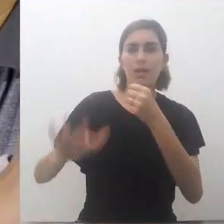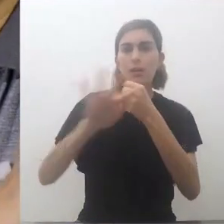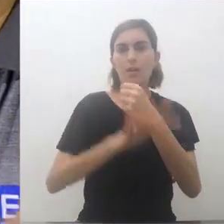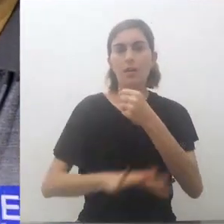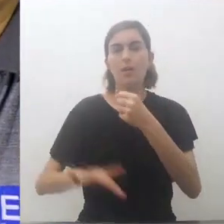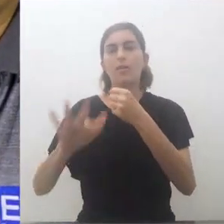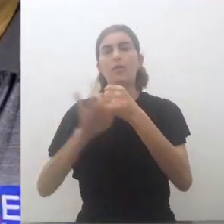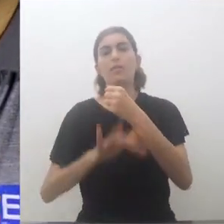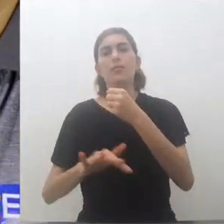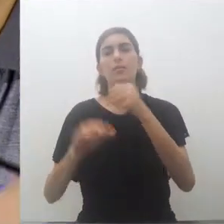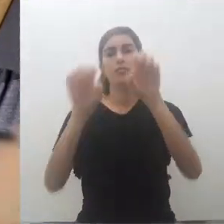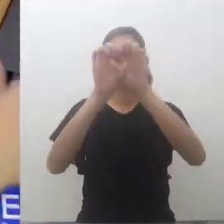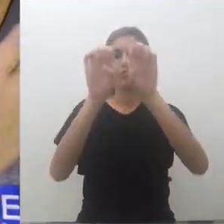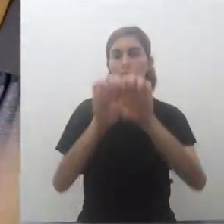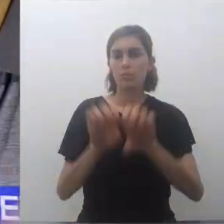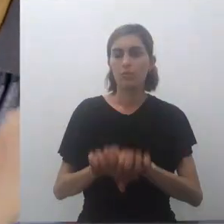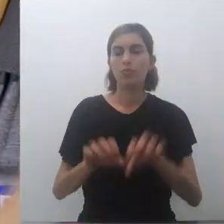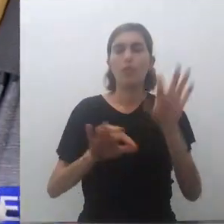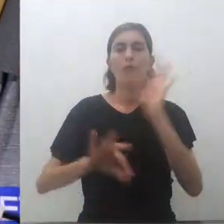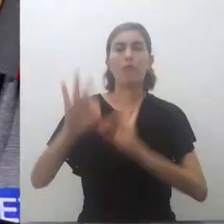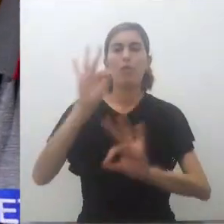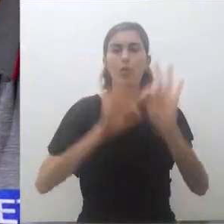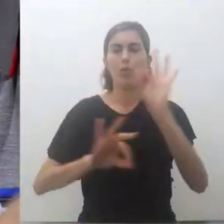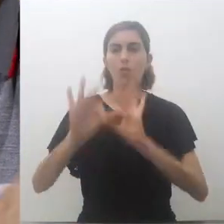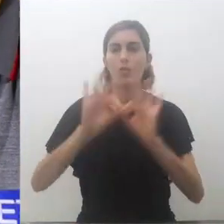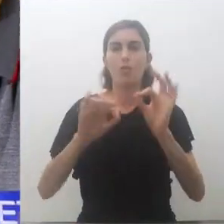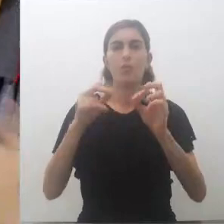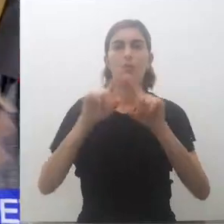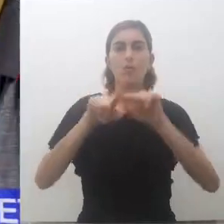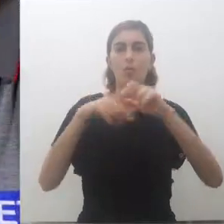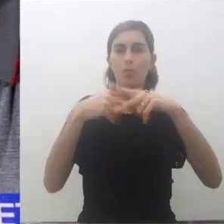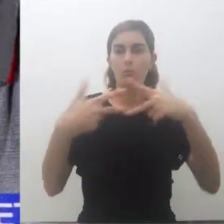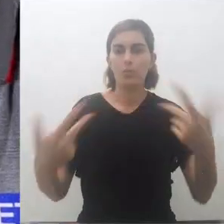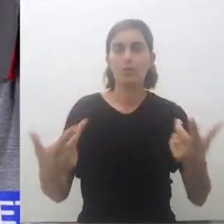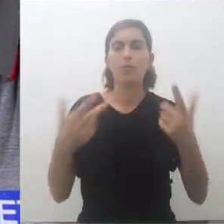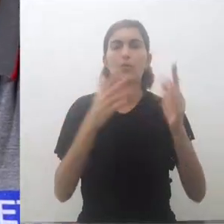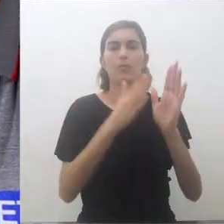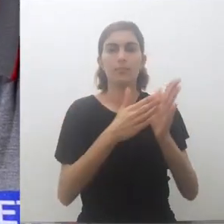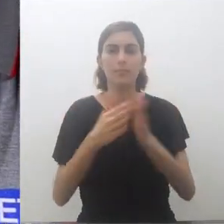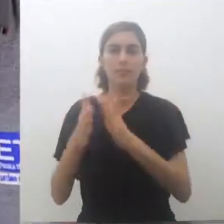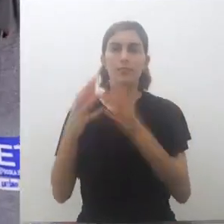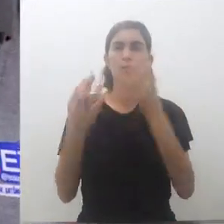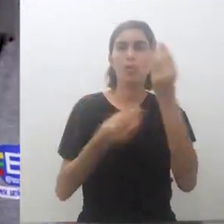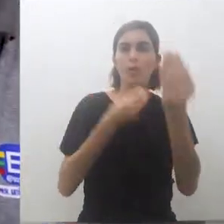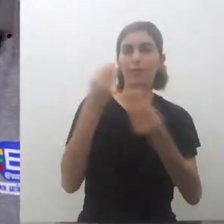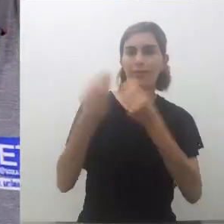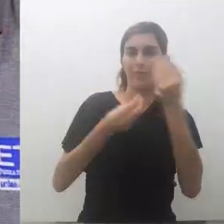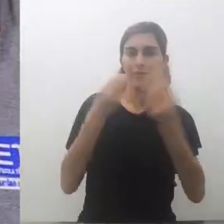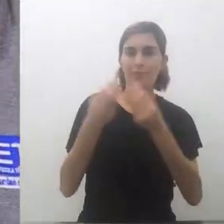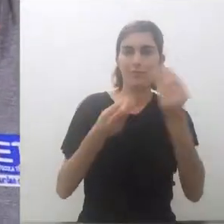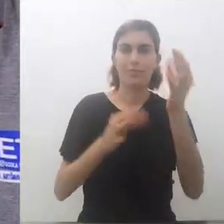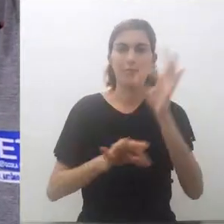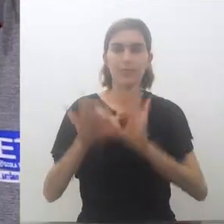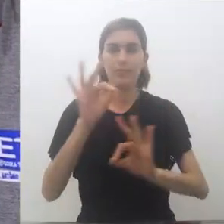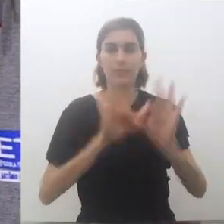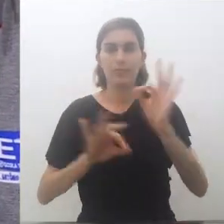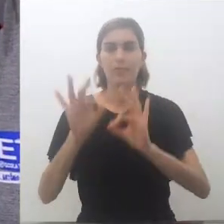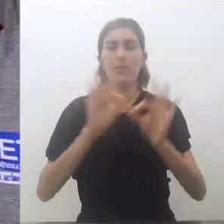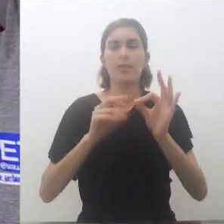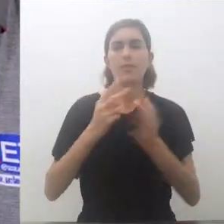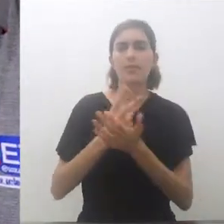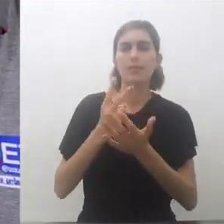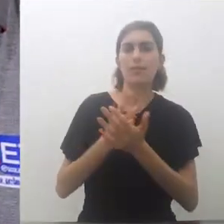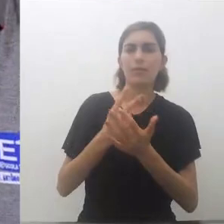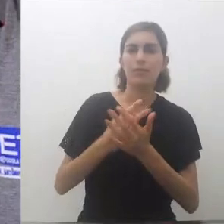estrutura, as formas que os objetos vão ocupar na página ou no ambiente. Seguindo com a